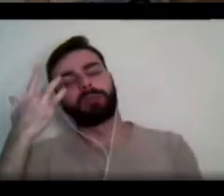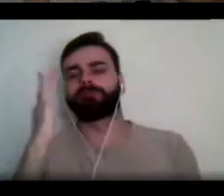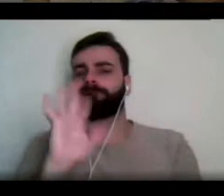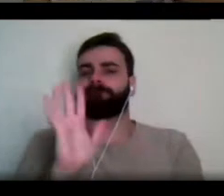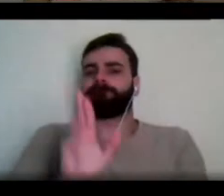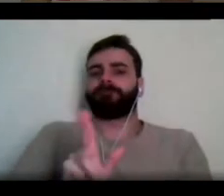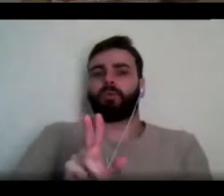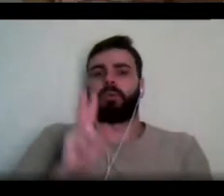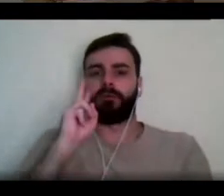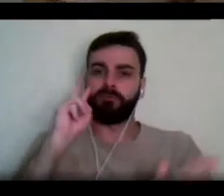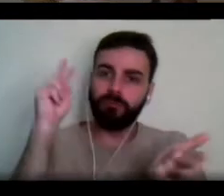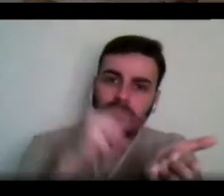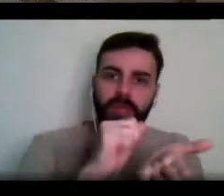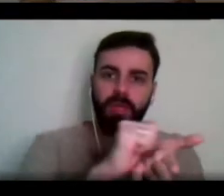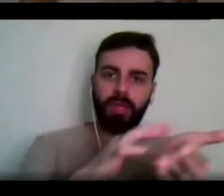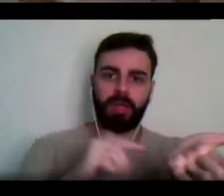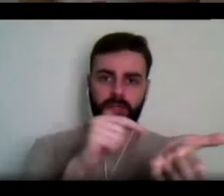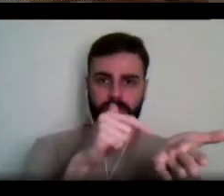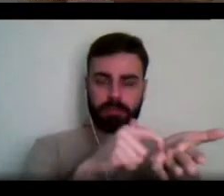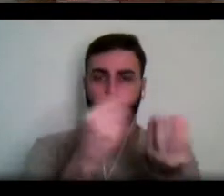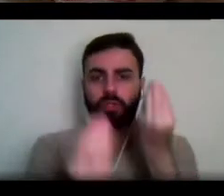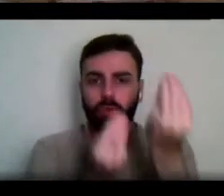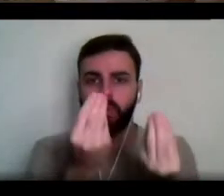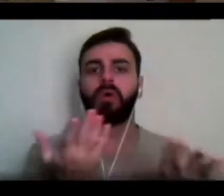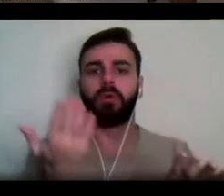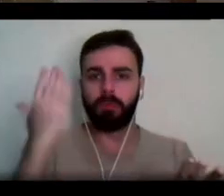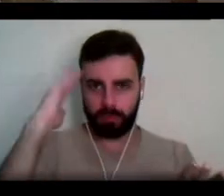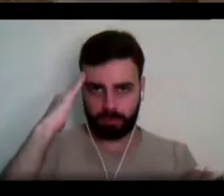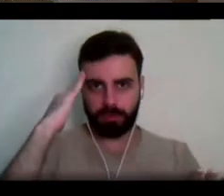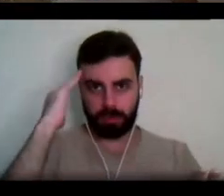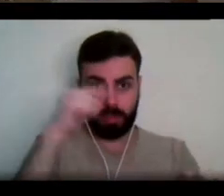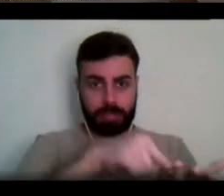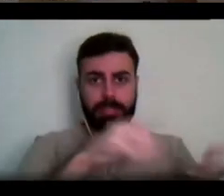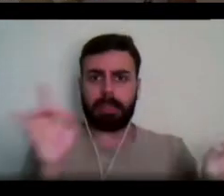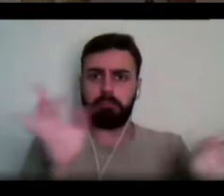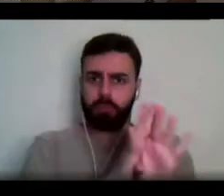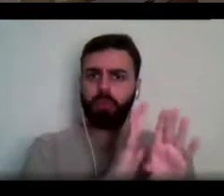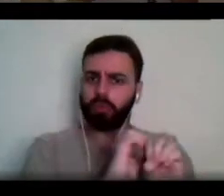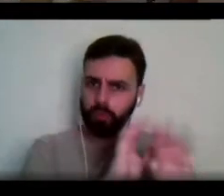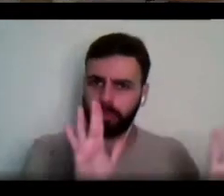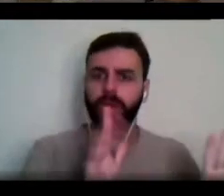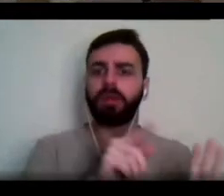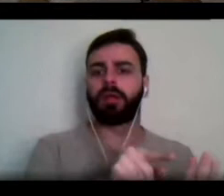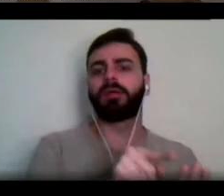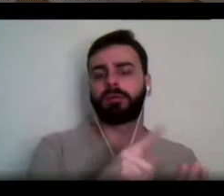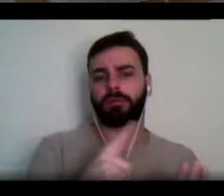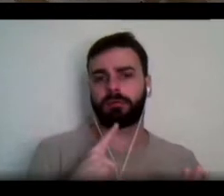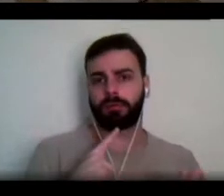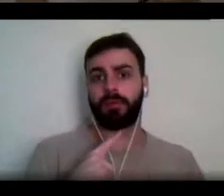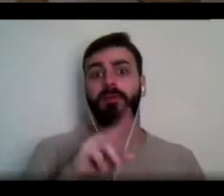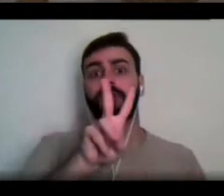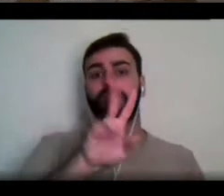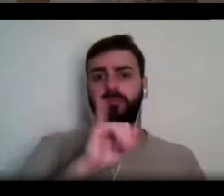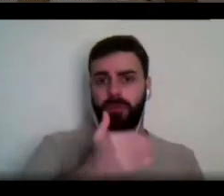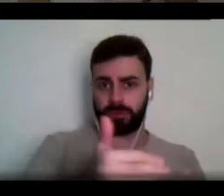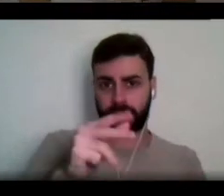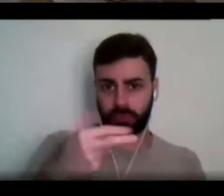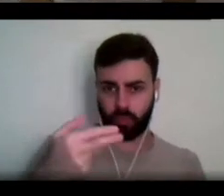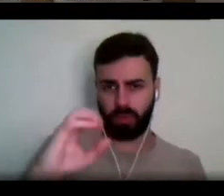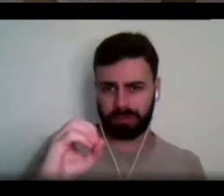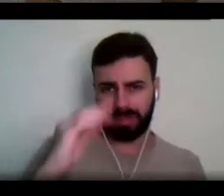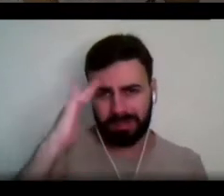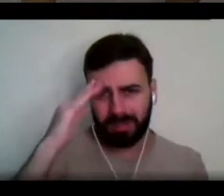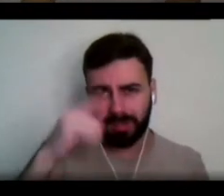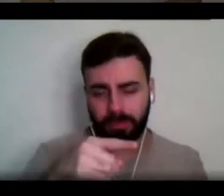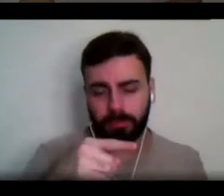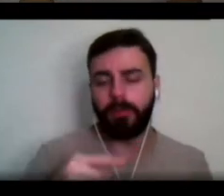eu achava que... Não, não acho. Não tem nada de achar aqui. Tá? Então, ele falou que a velocidade é 0. Você